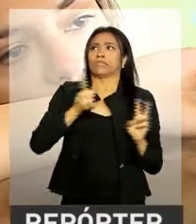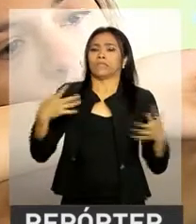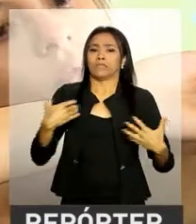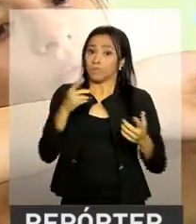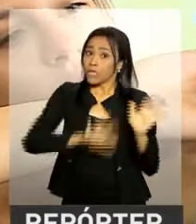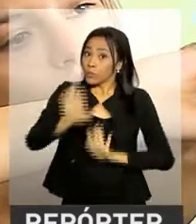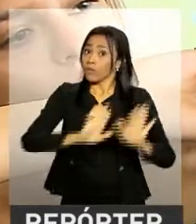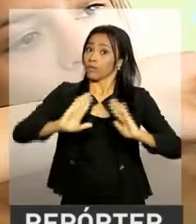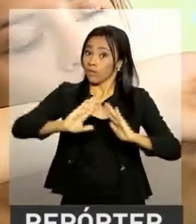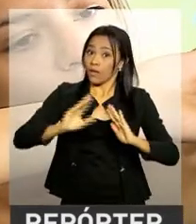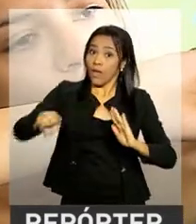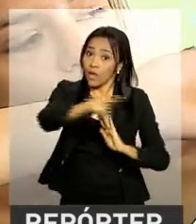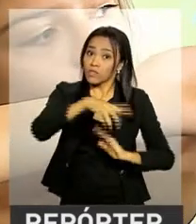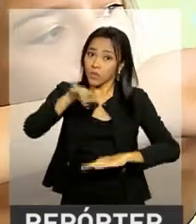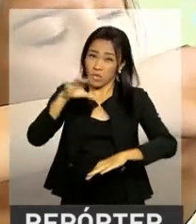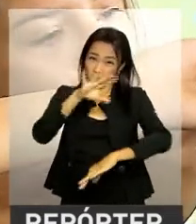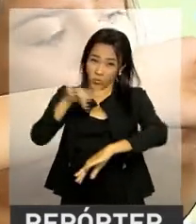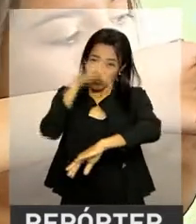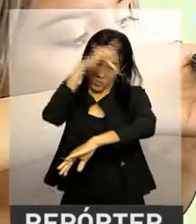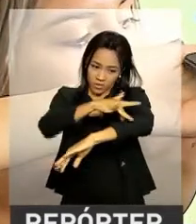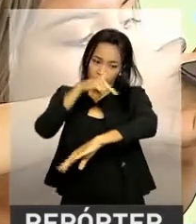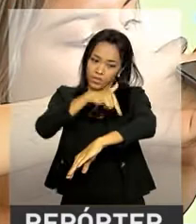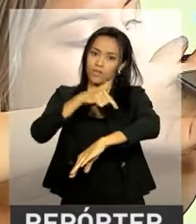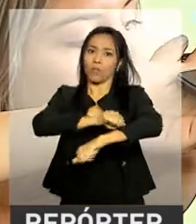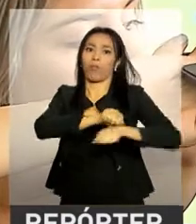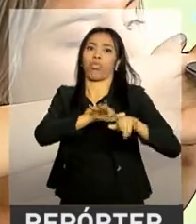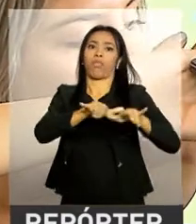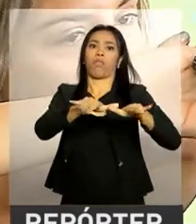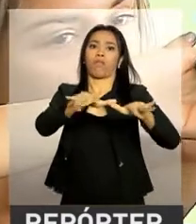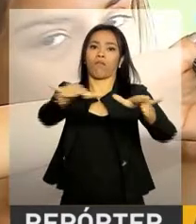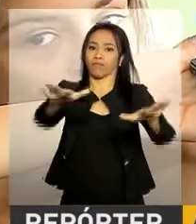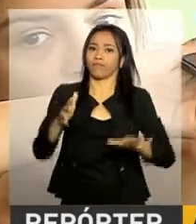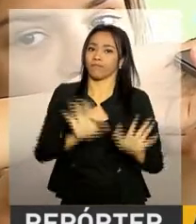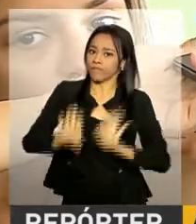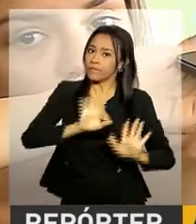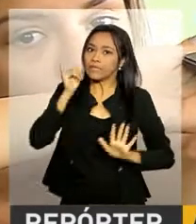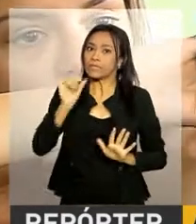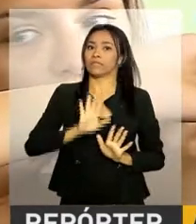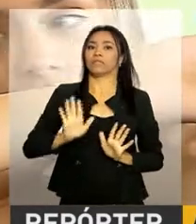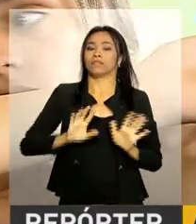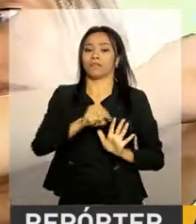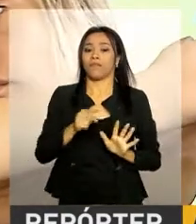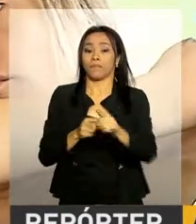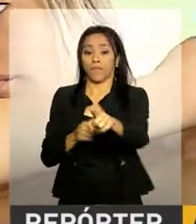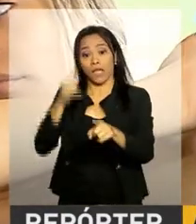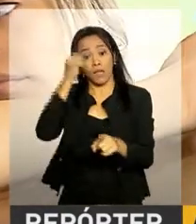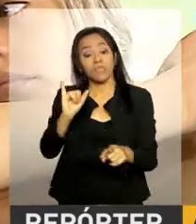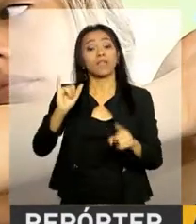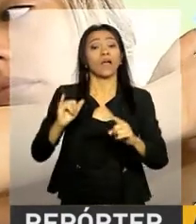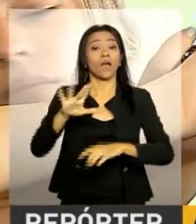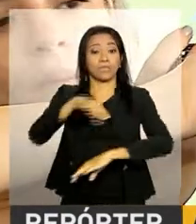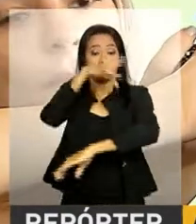em casa para que o mosquito que causa a dengue eo zica vírus não se prolifere e terá o combate ao vetor nossas casas